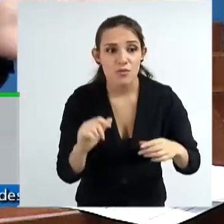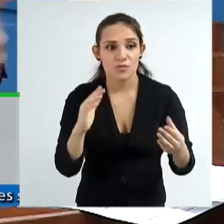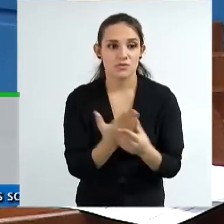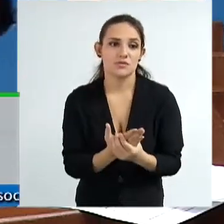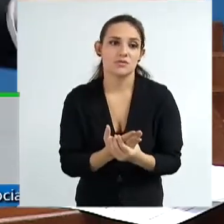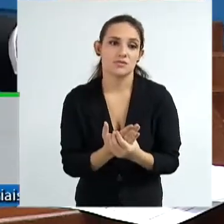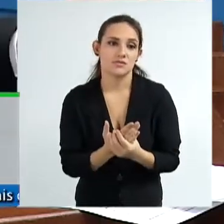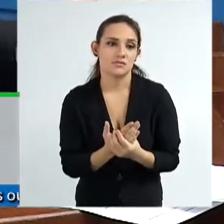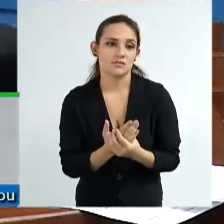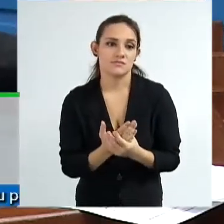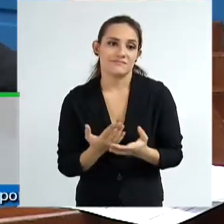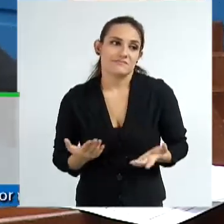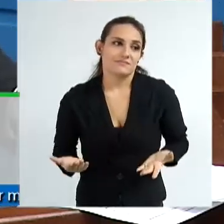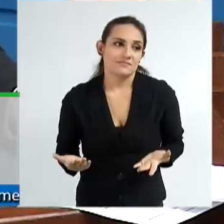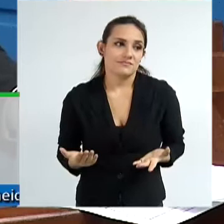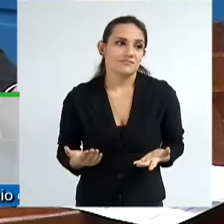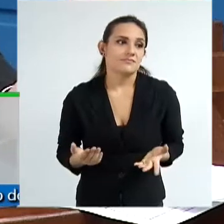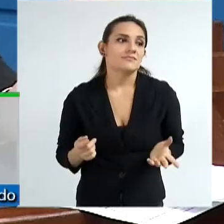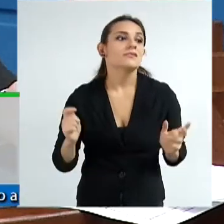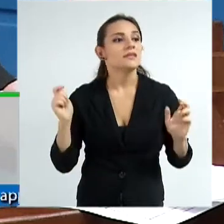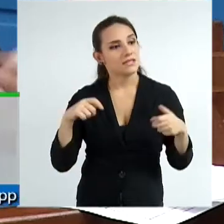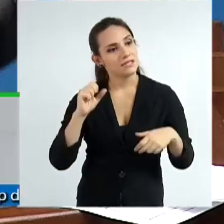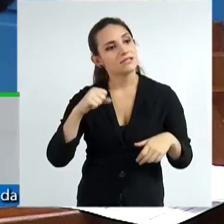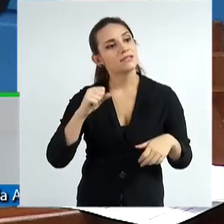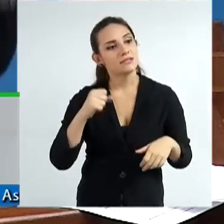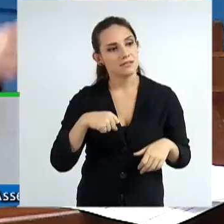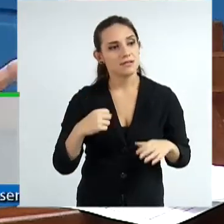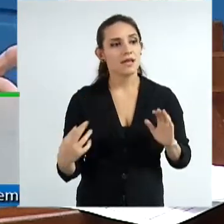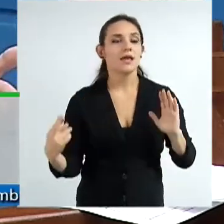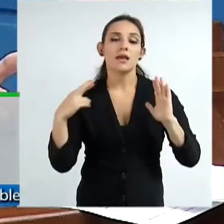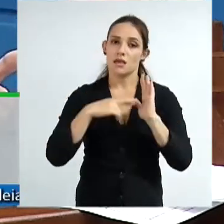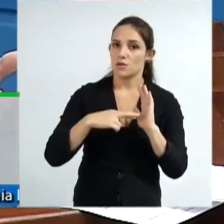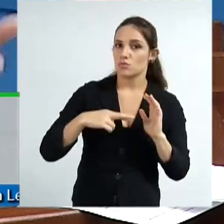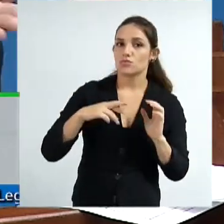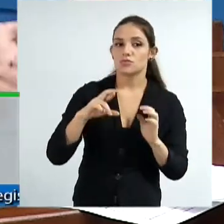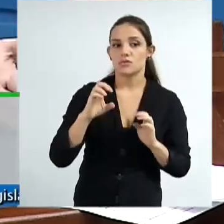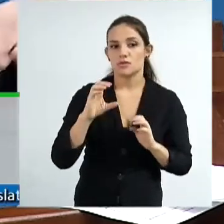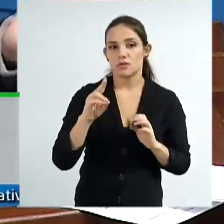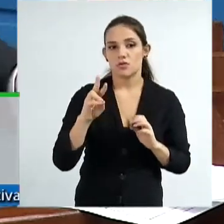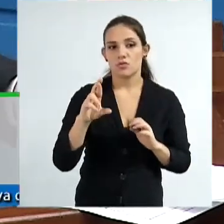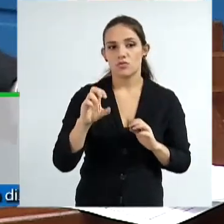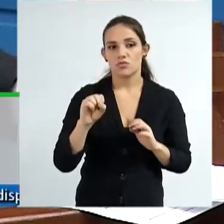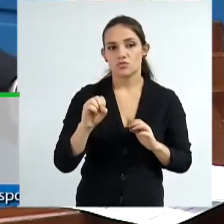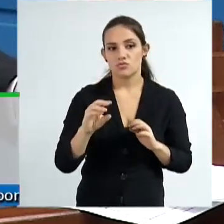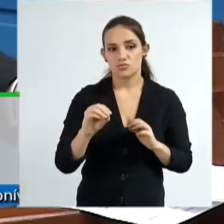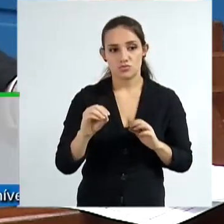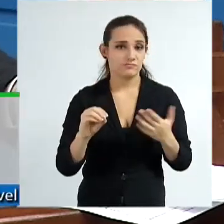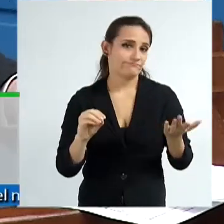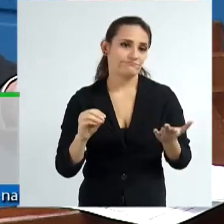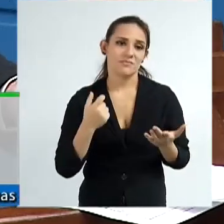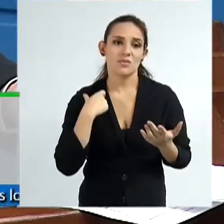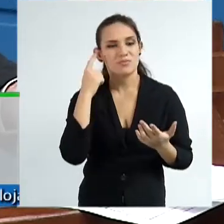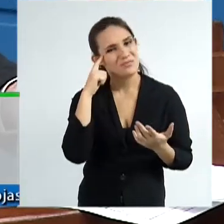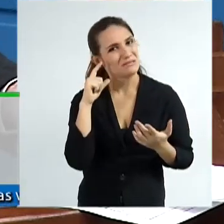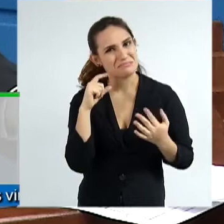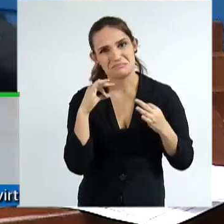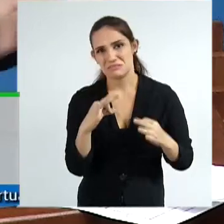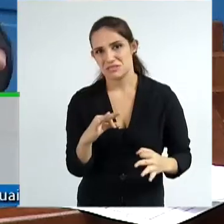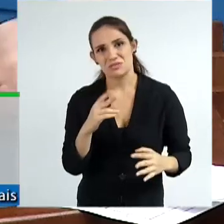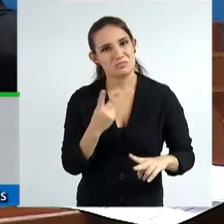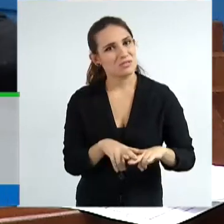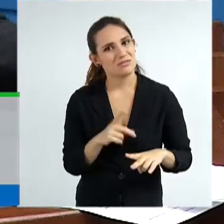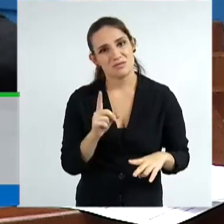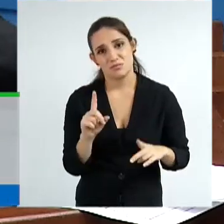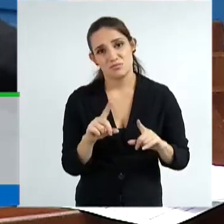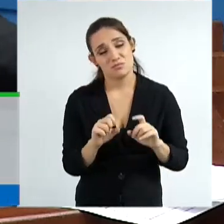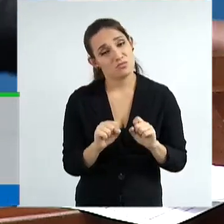processo. E cabe ainda recurso do ex-presidente Lula em instâncias superiores. Portanto, ele não deveria estar preso nesse momento.